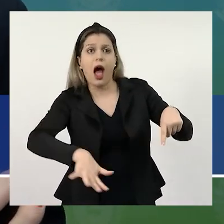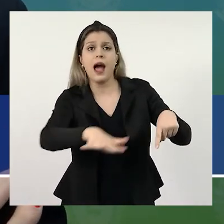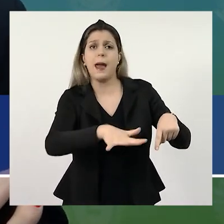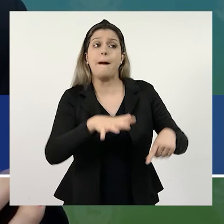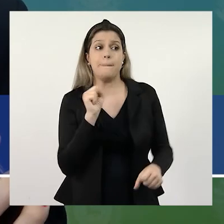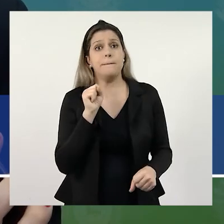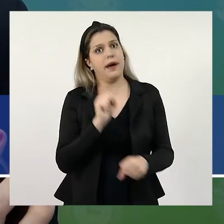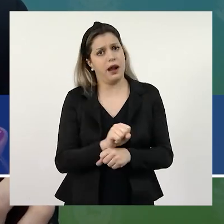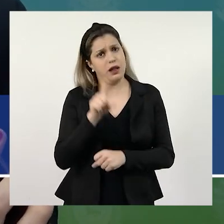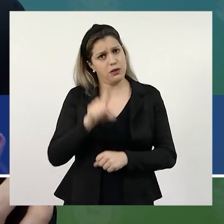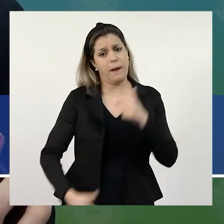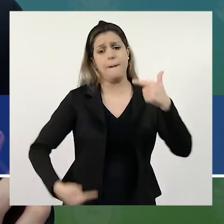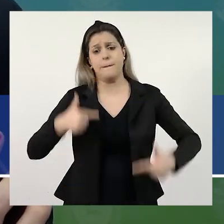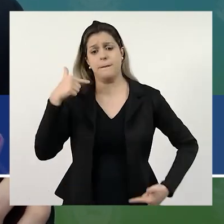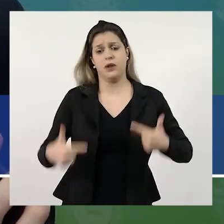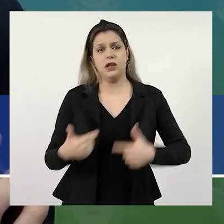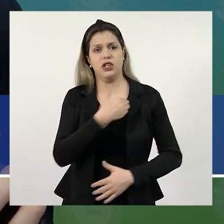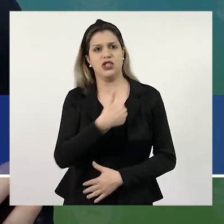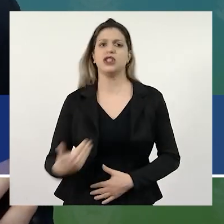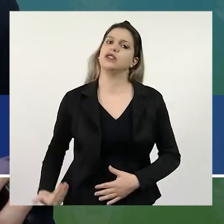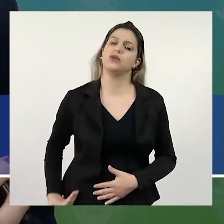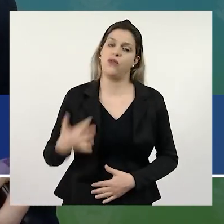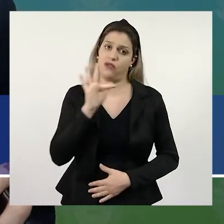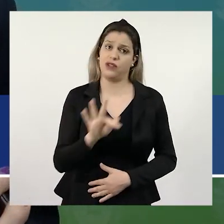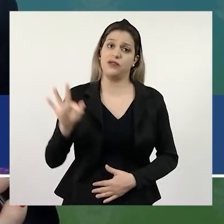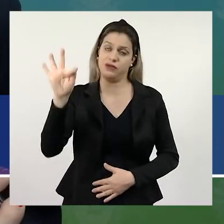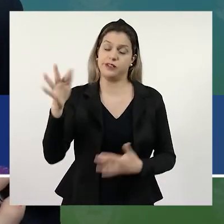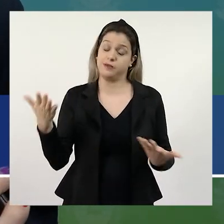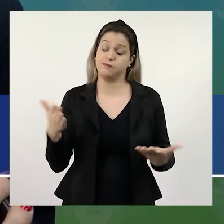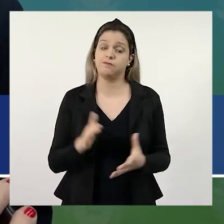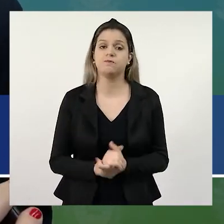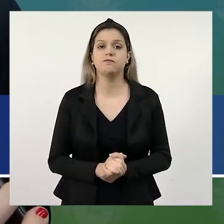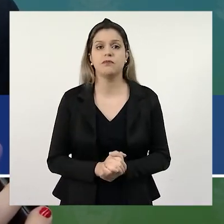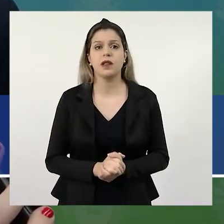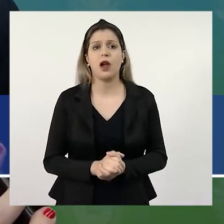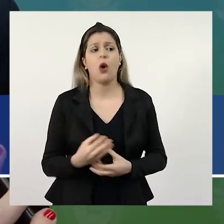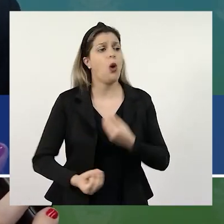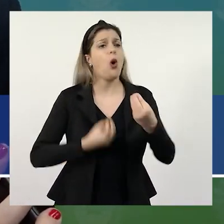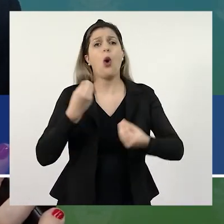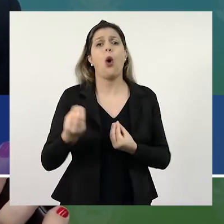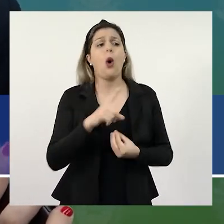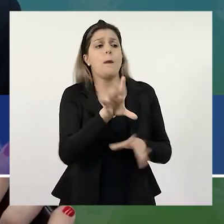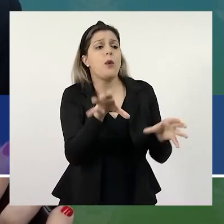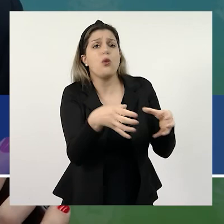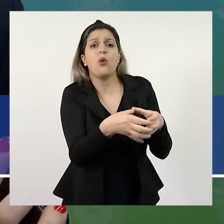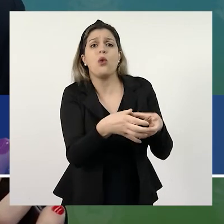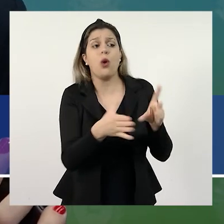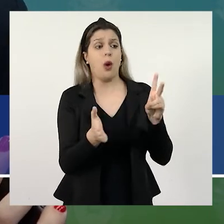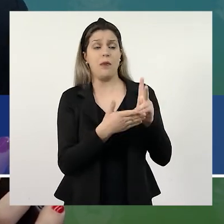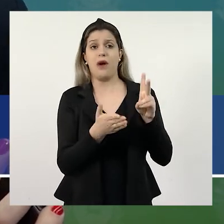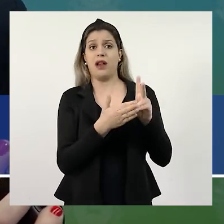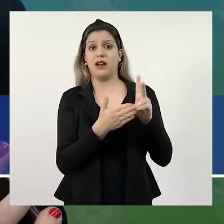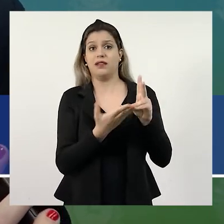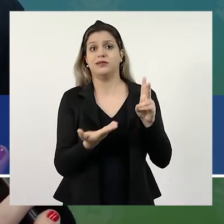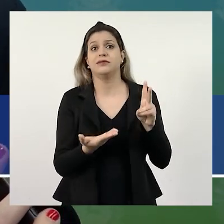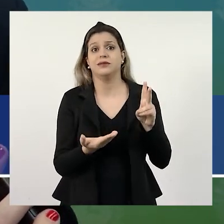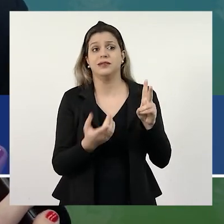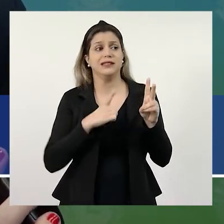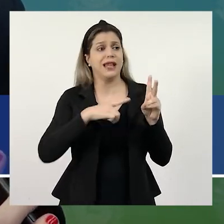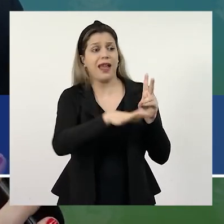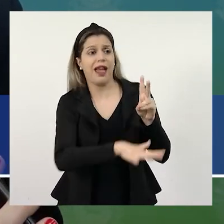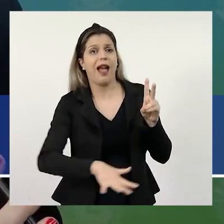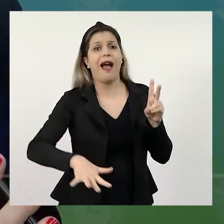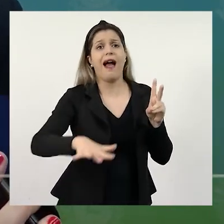governo federal não demarcar mais terra indígena, né? Então, como é que ficam essas comunidades que ainda estão em áreas provisórias, que